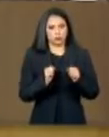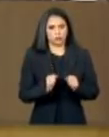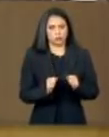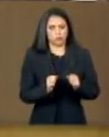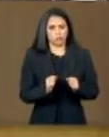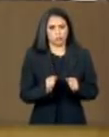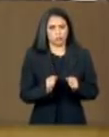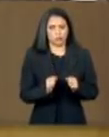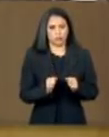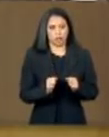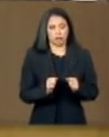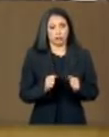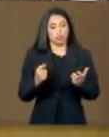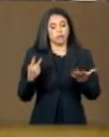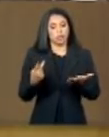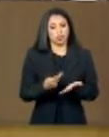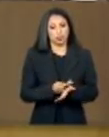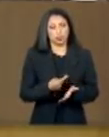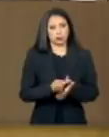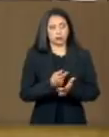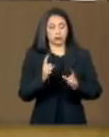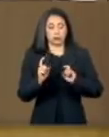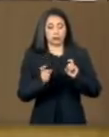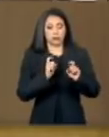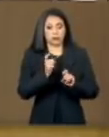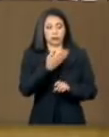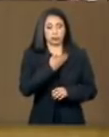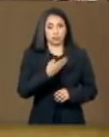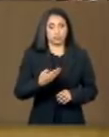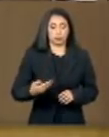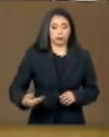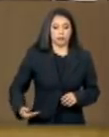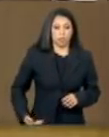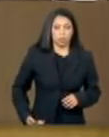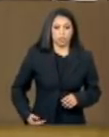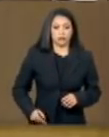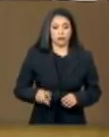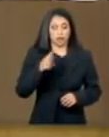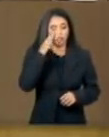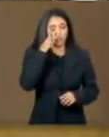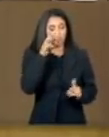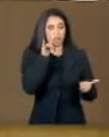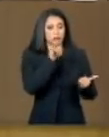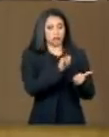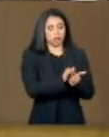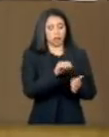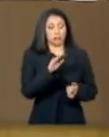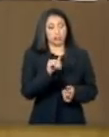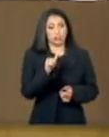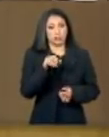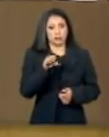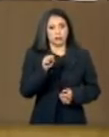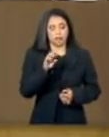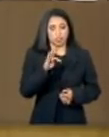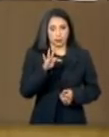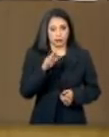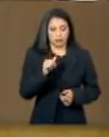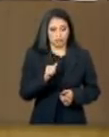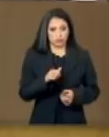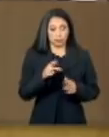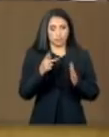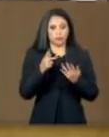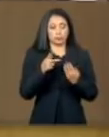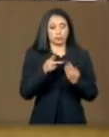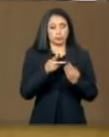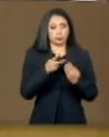poderá administração pública rever os atos de concessão de anistia cabos da aeronáutica com fundamento na portaria 1.104